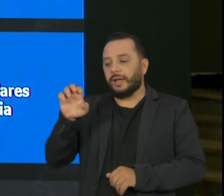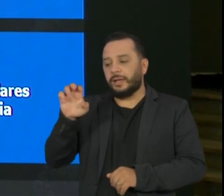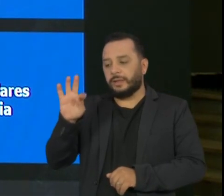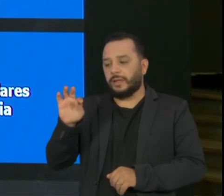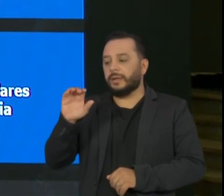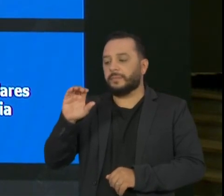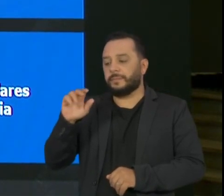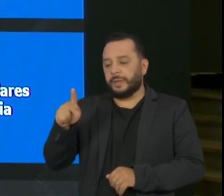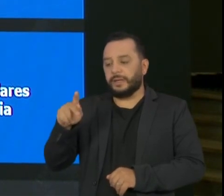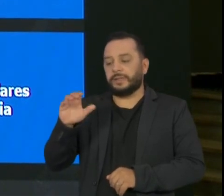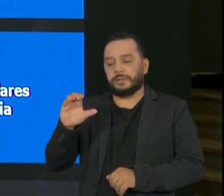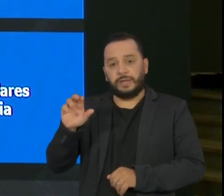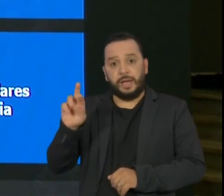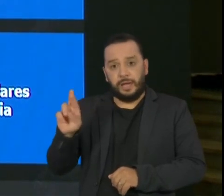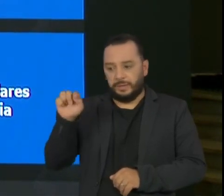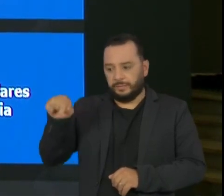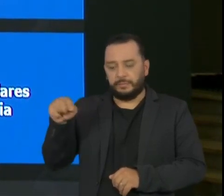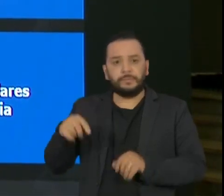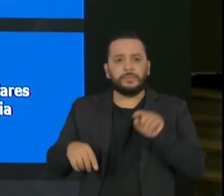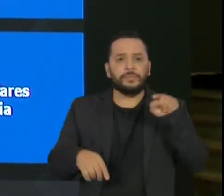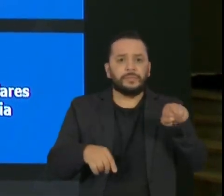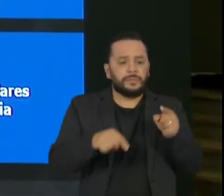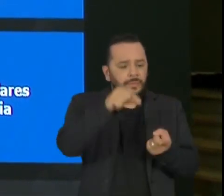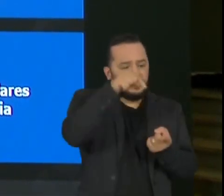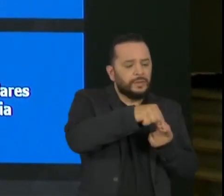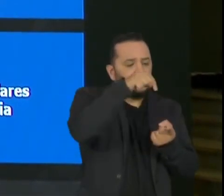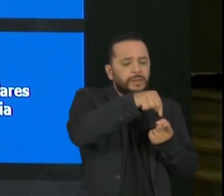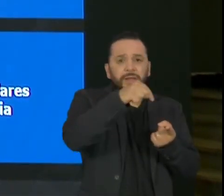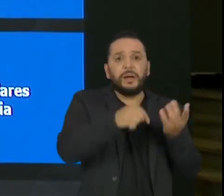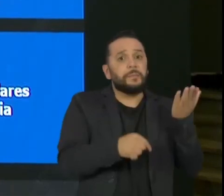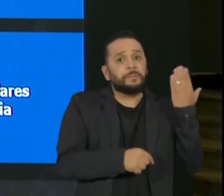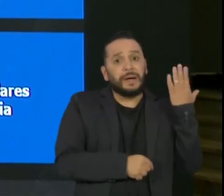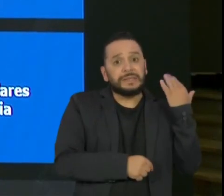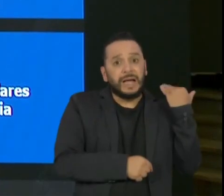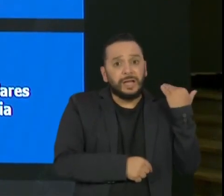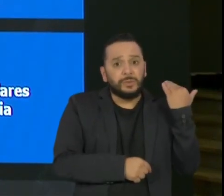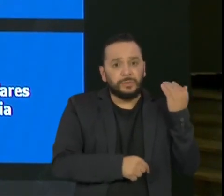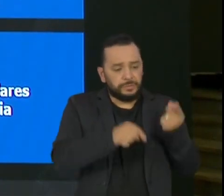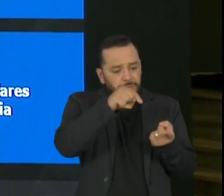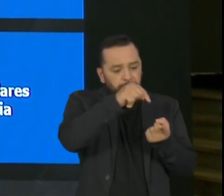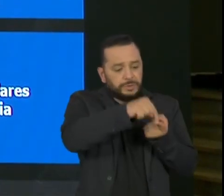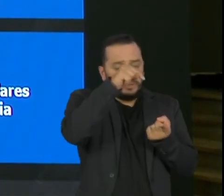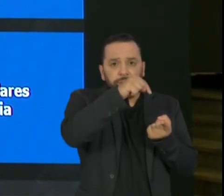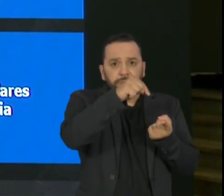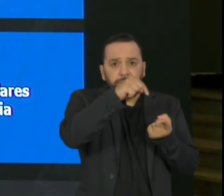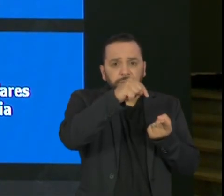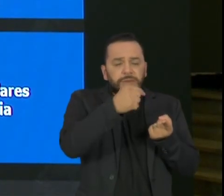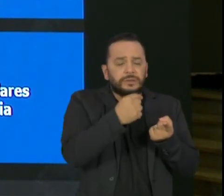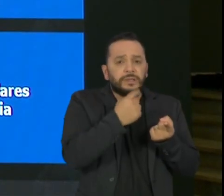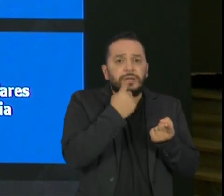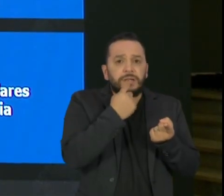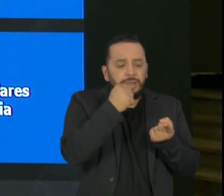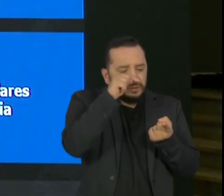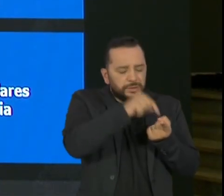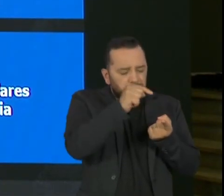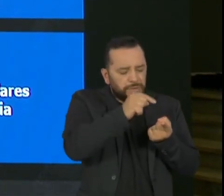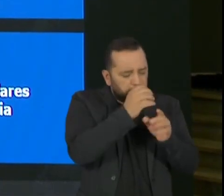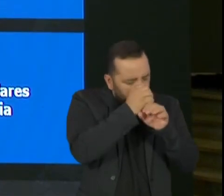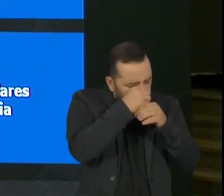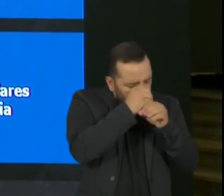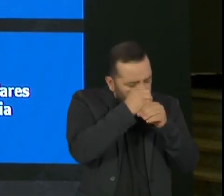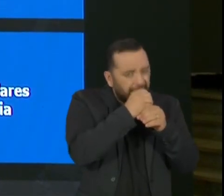teste sorológico, ele olha para o passado. Então ele nos diz